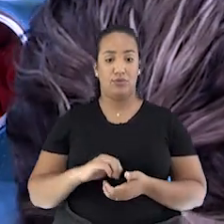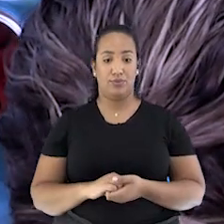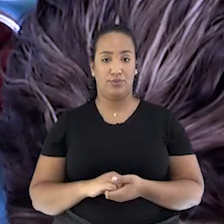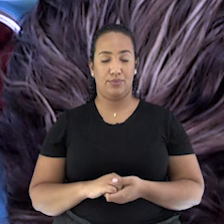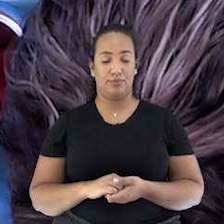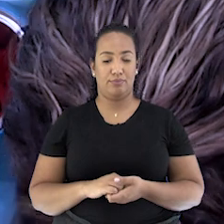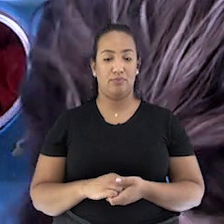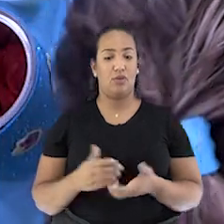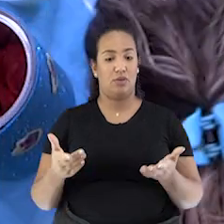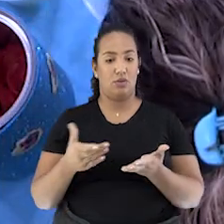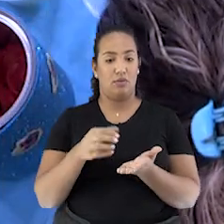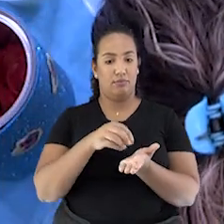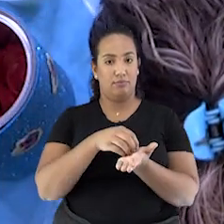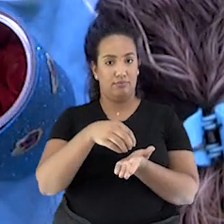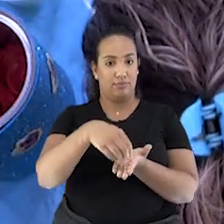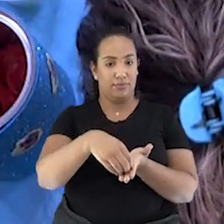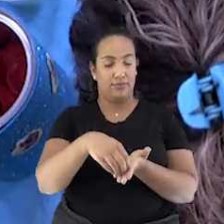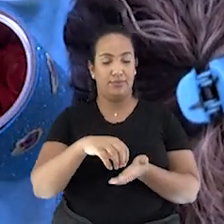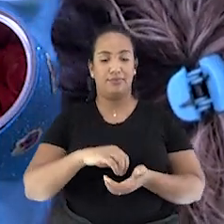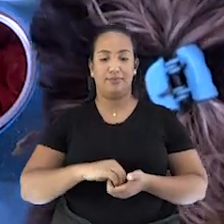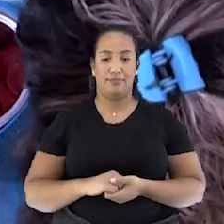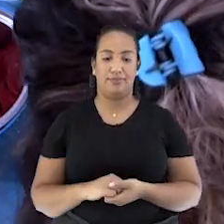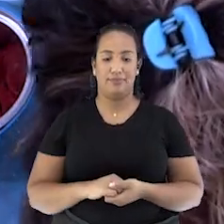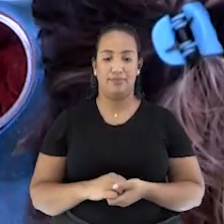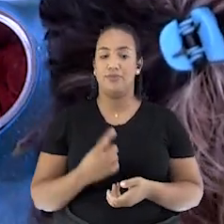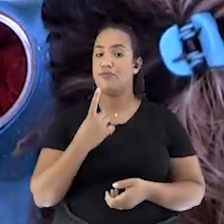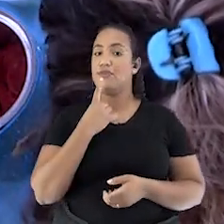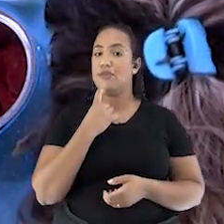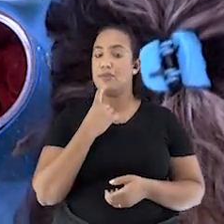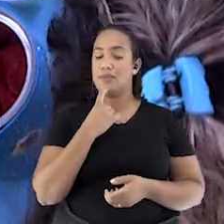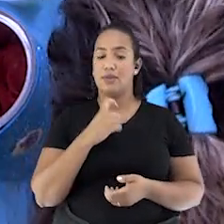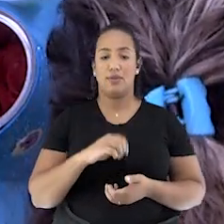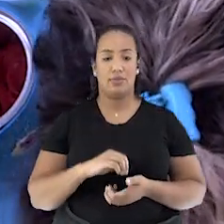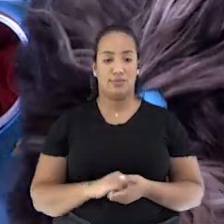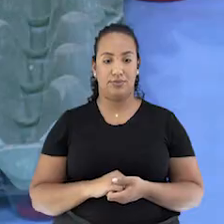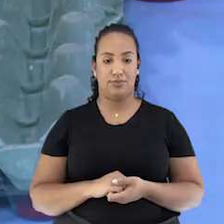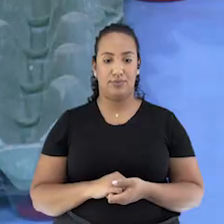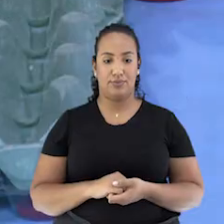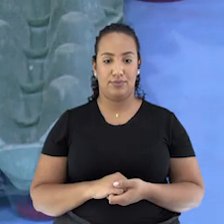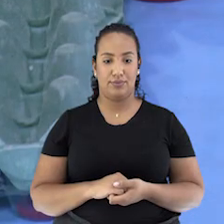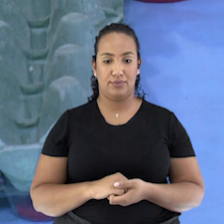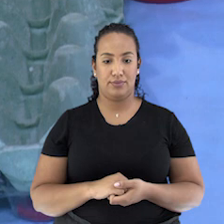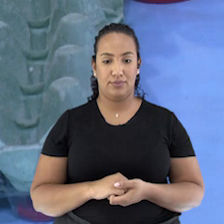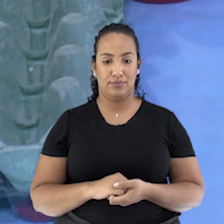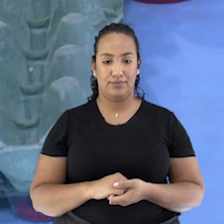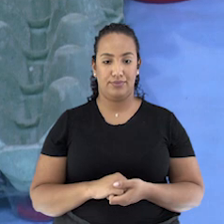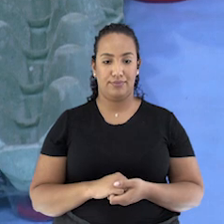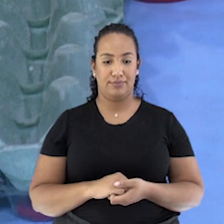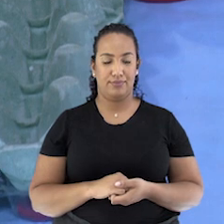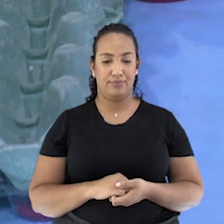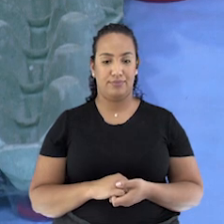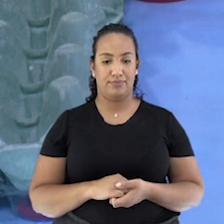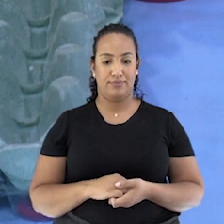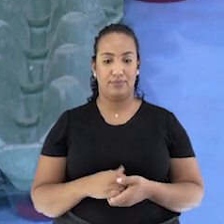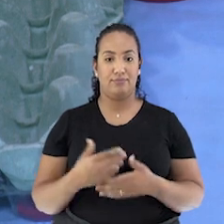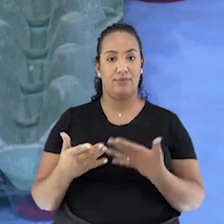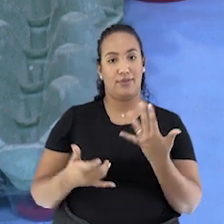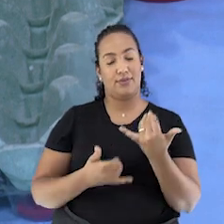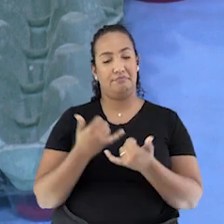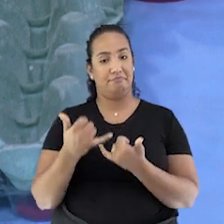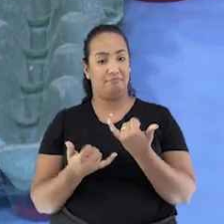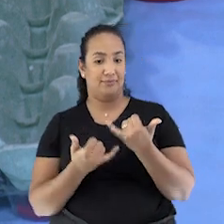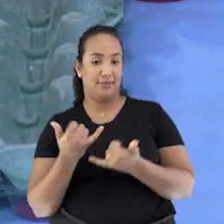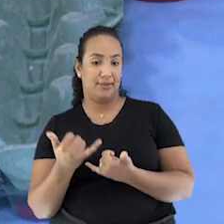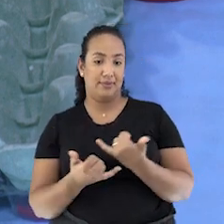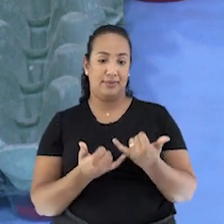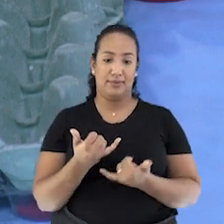laranja anda à frente. Aí saiu o azul. Então, o jogador laranja anda uma casa.